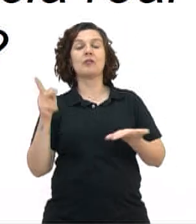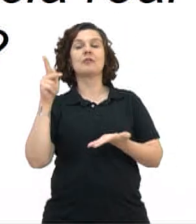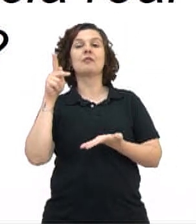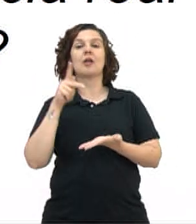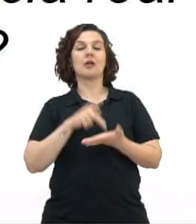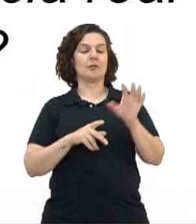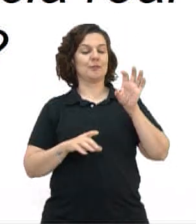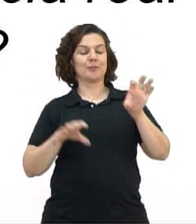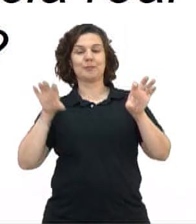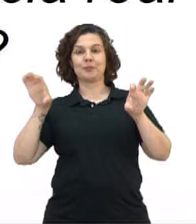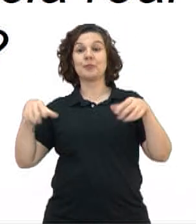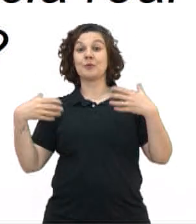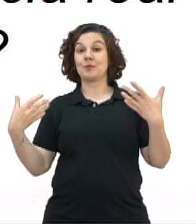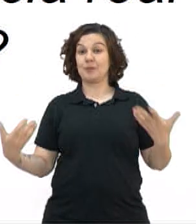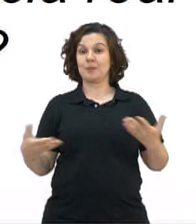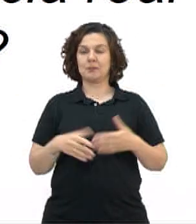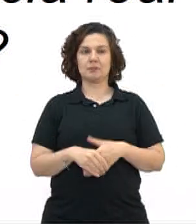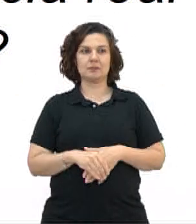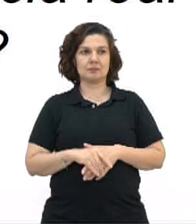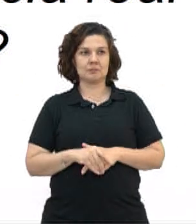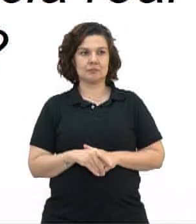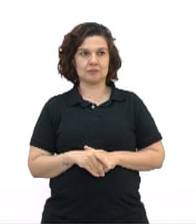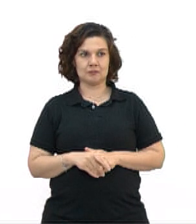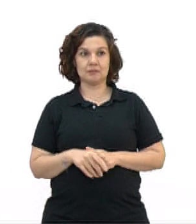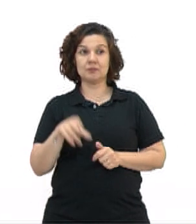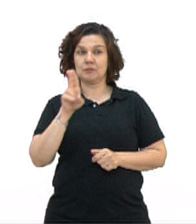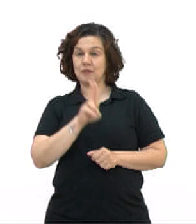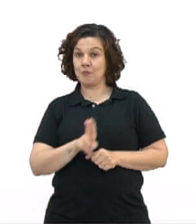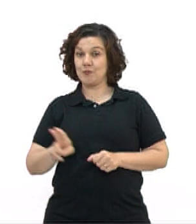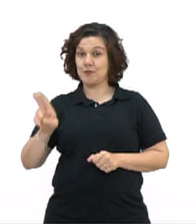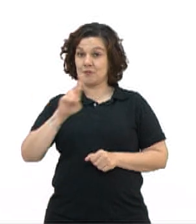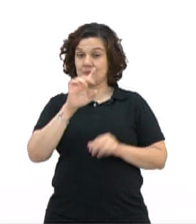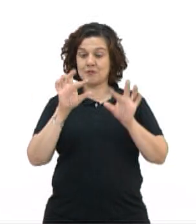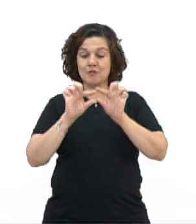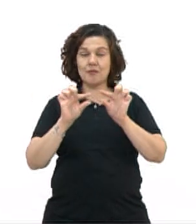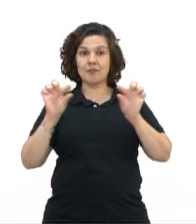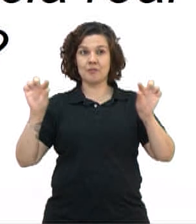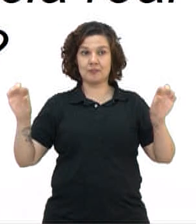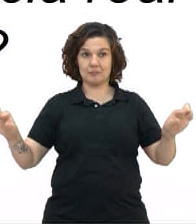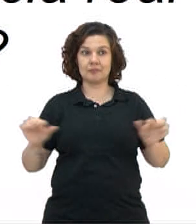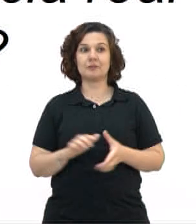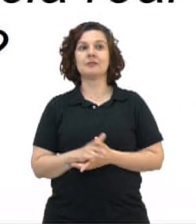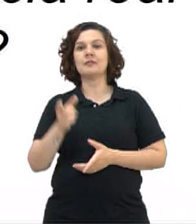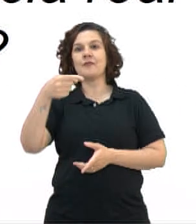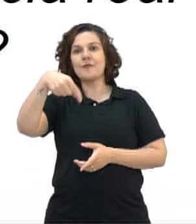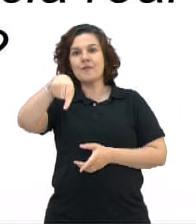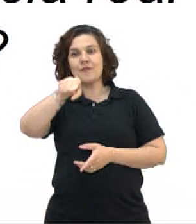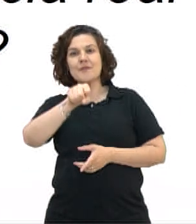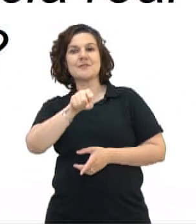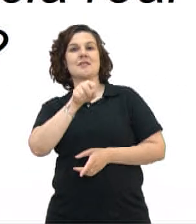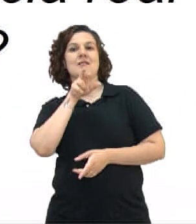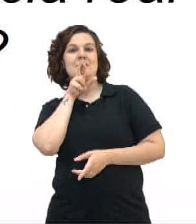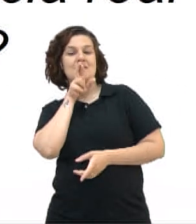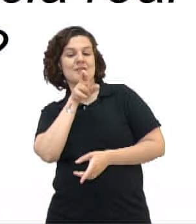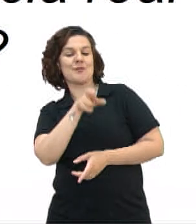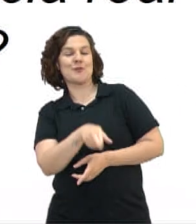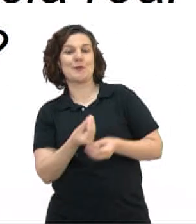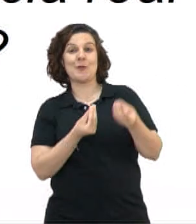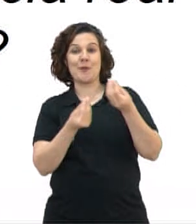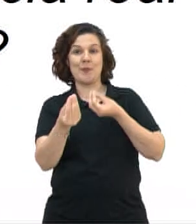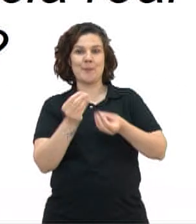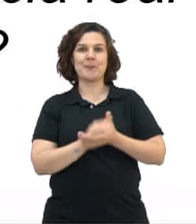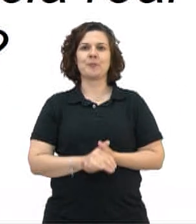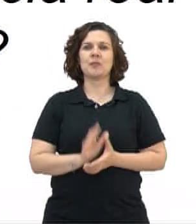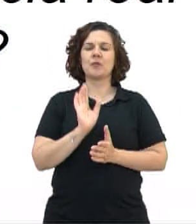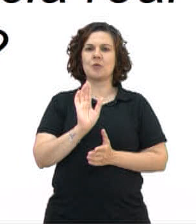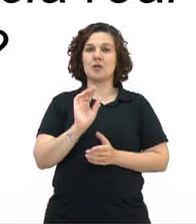duas localidades? Utilizando essa fórmula aqui, ó, eu quero que você resolva esse problema aqui. O